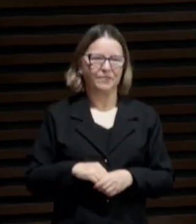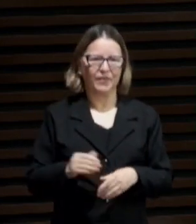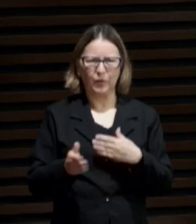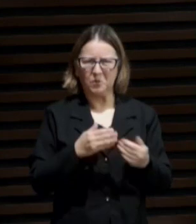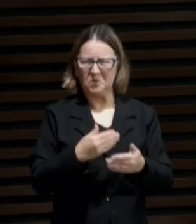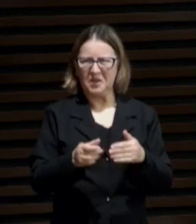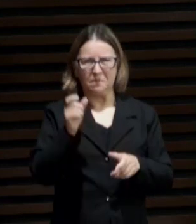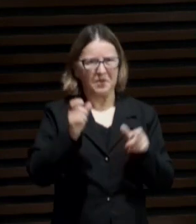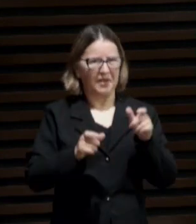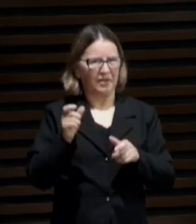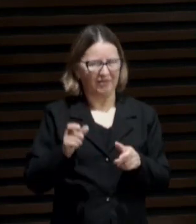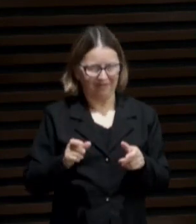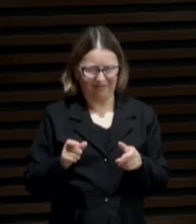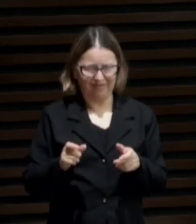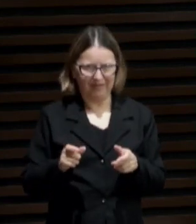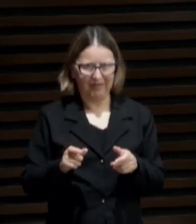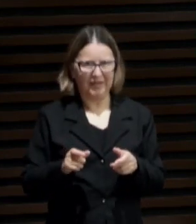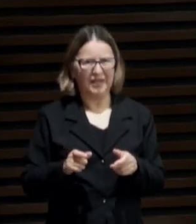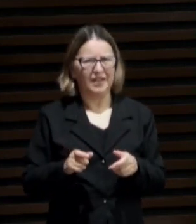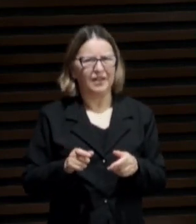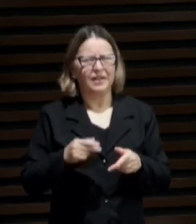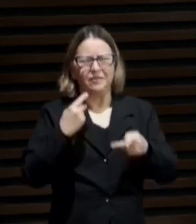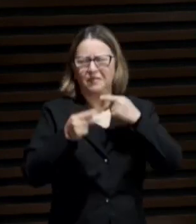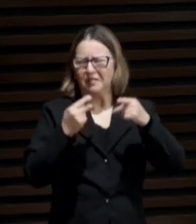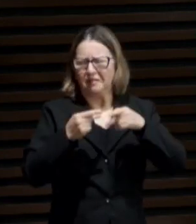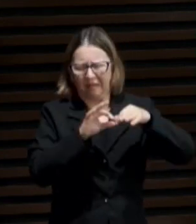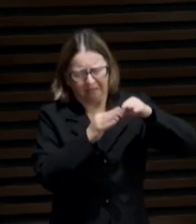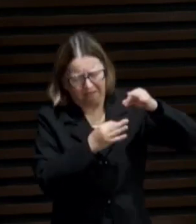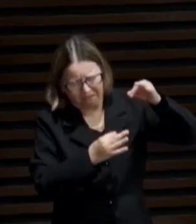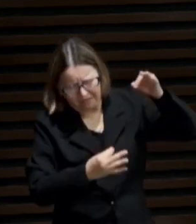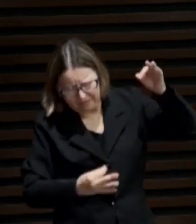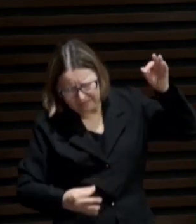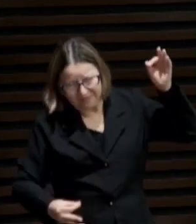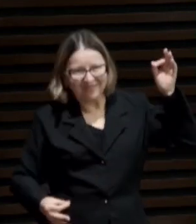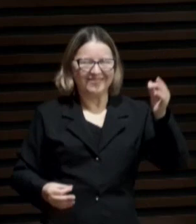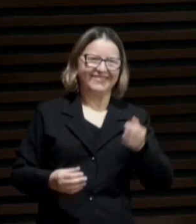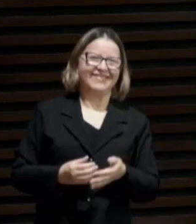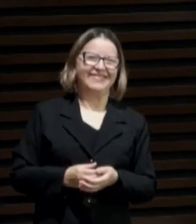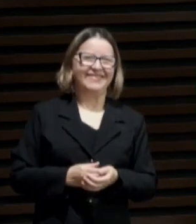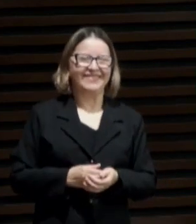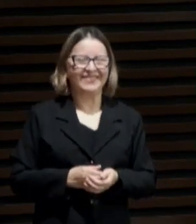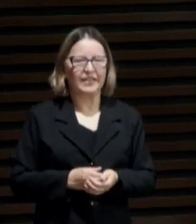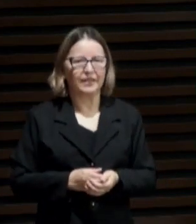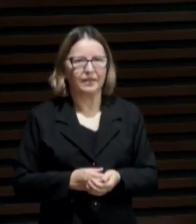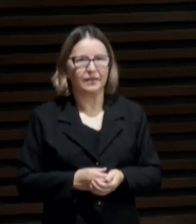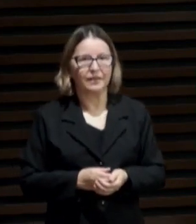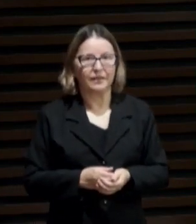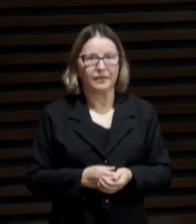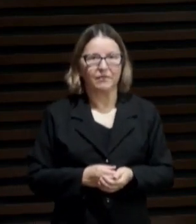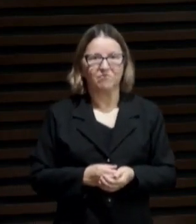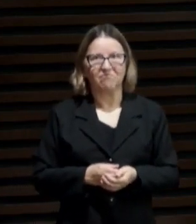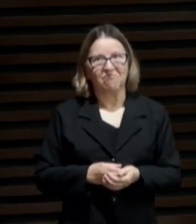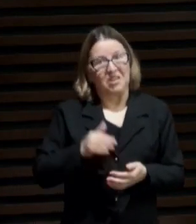por mais mutílico que seja, olha de novo aqui, mutílico é falador mesmo. Mais cedo ou mais